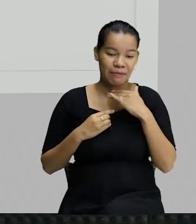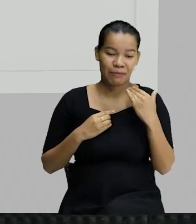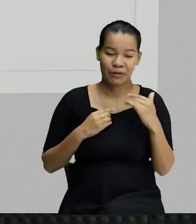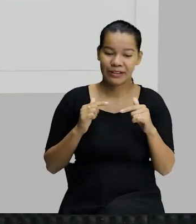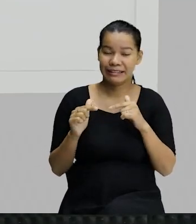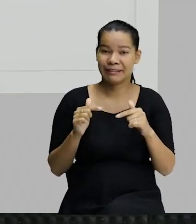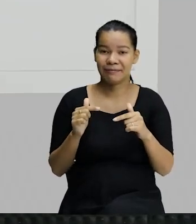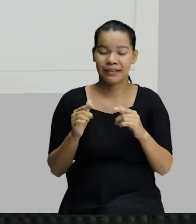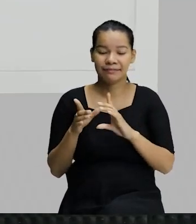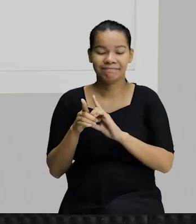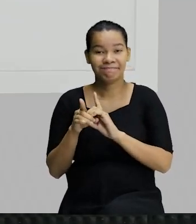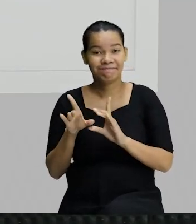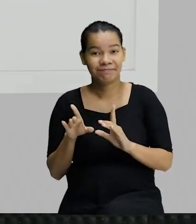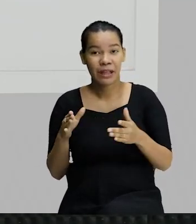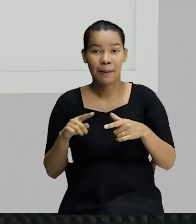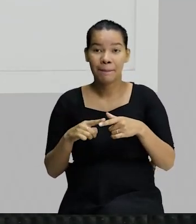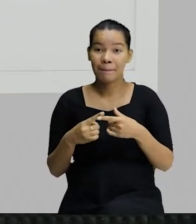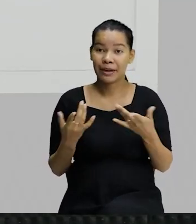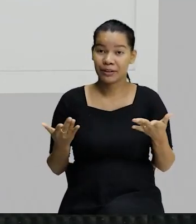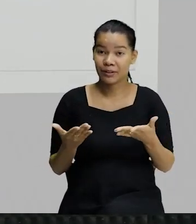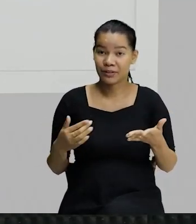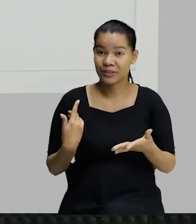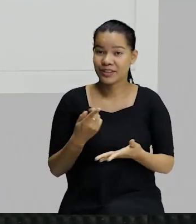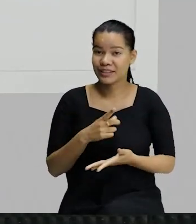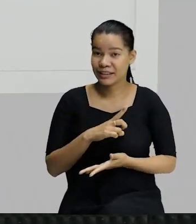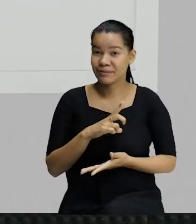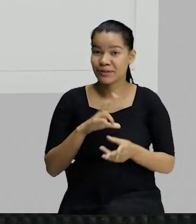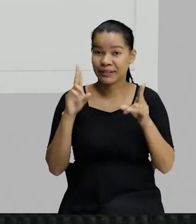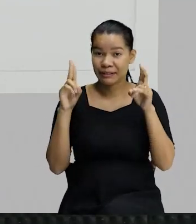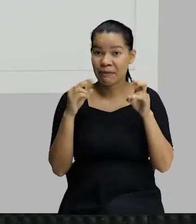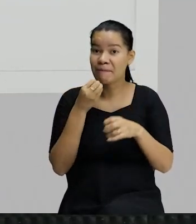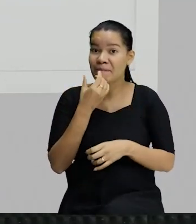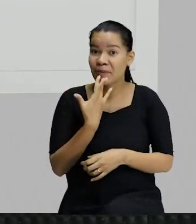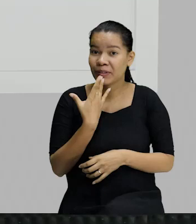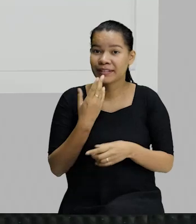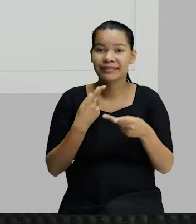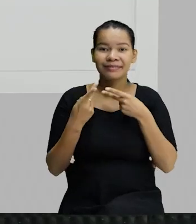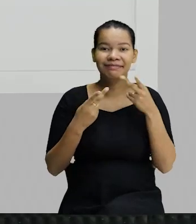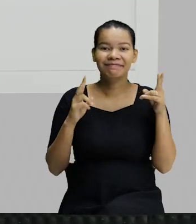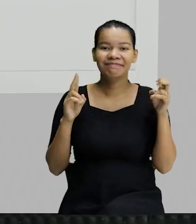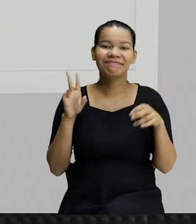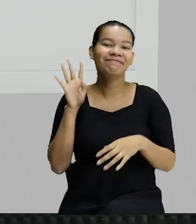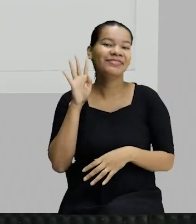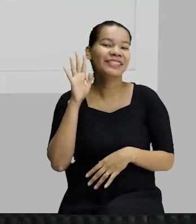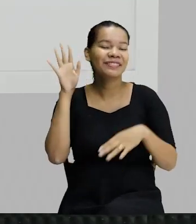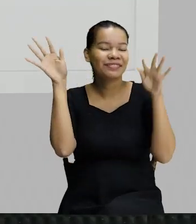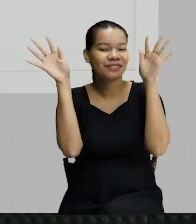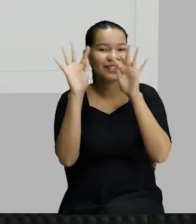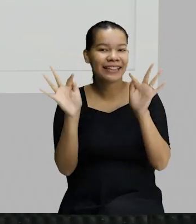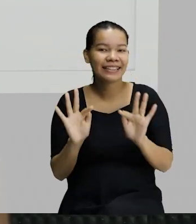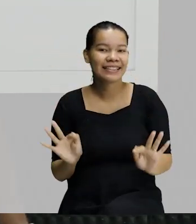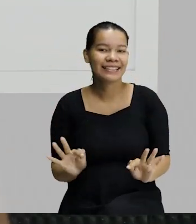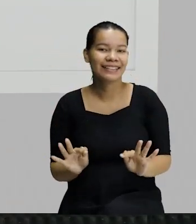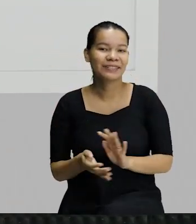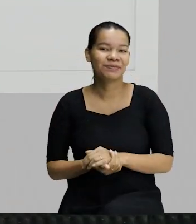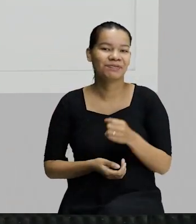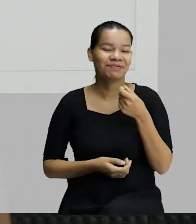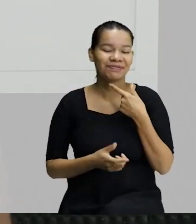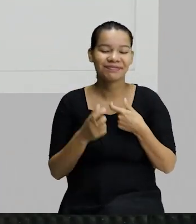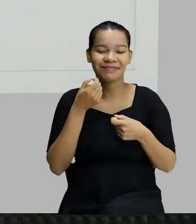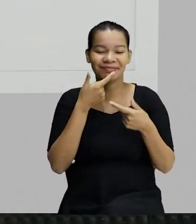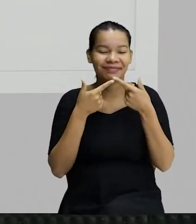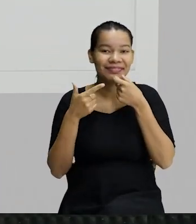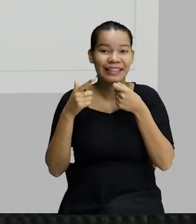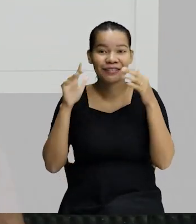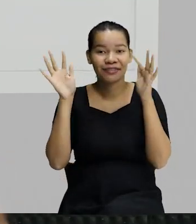falamos de democracia. Mas hoje nós temos um tema bacana que é falar de felicidade. Aí veio o sorriso, felicidade. Felicidade é um elemento aí